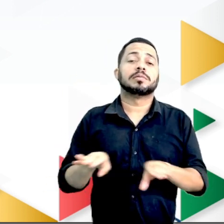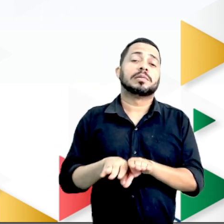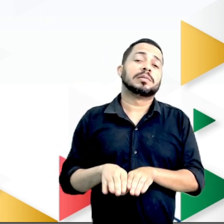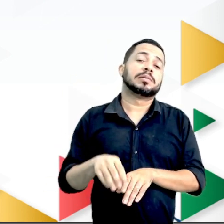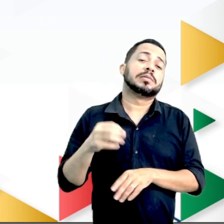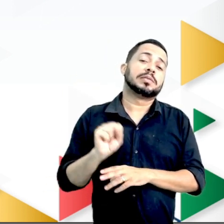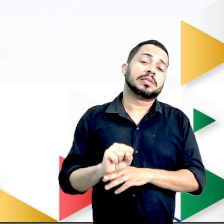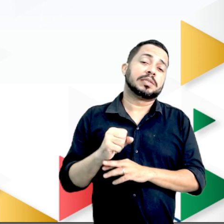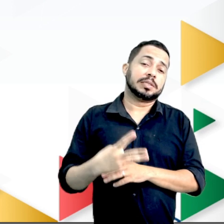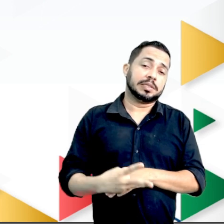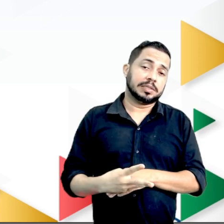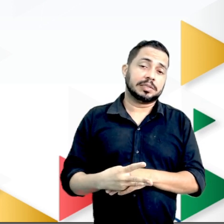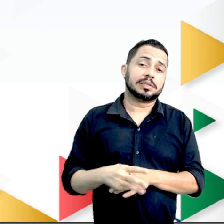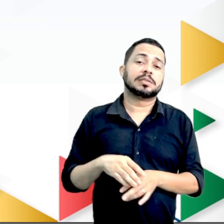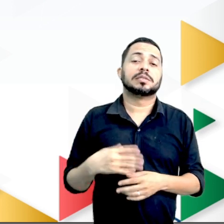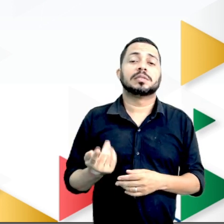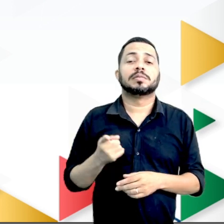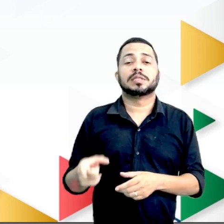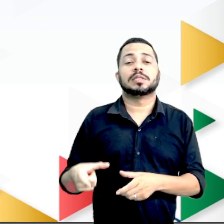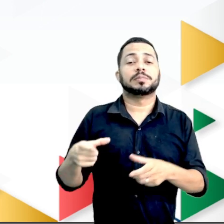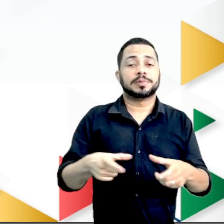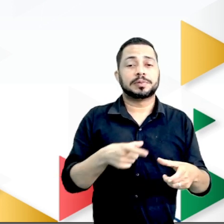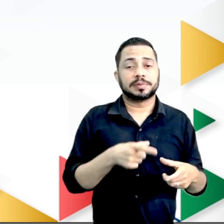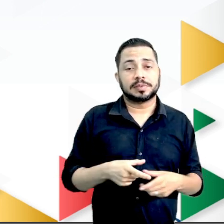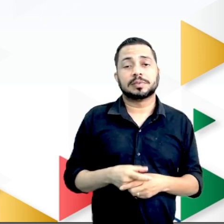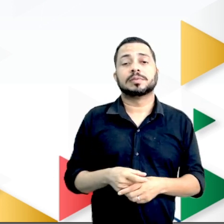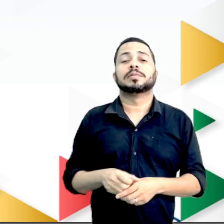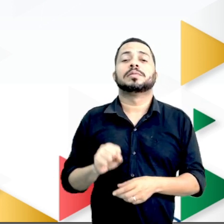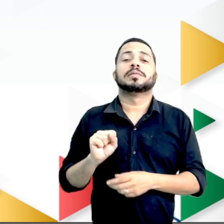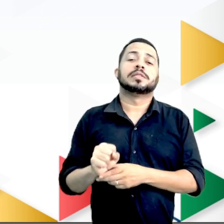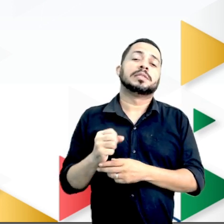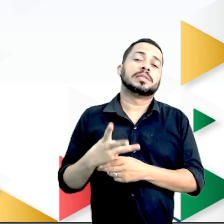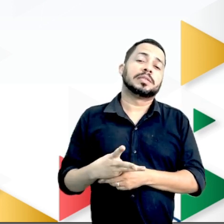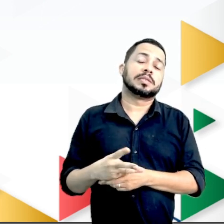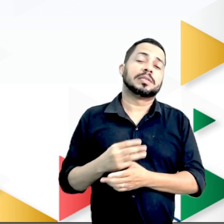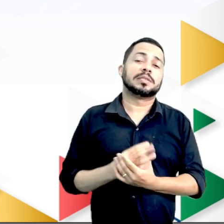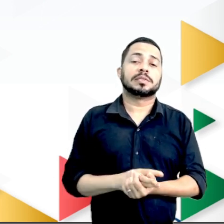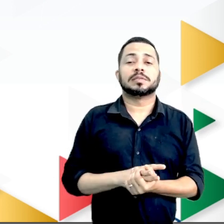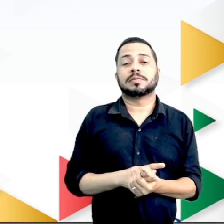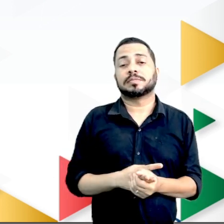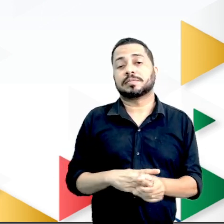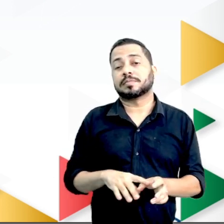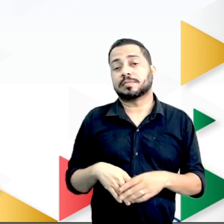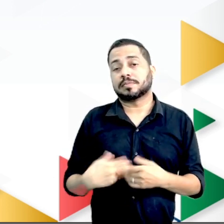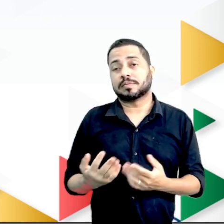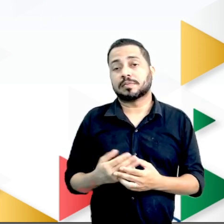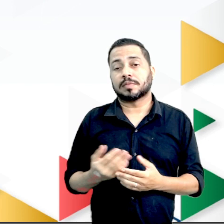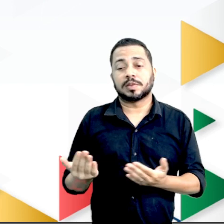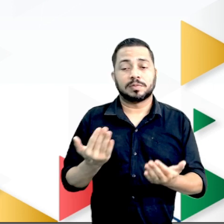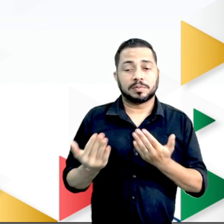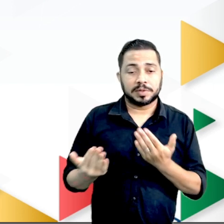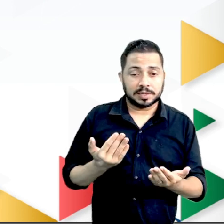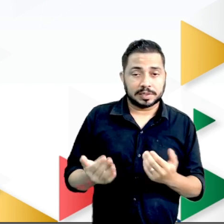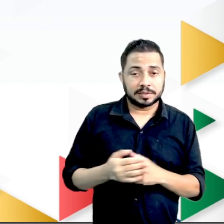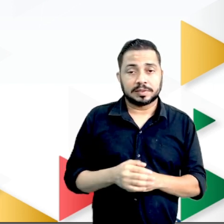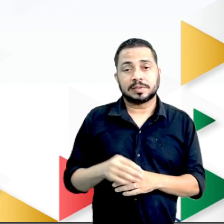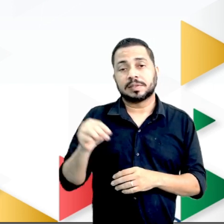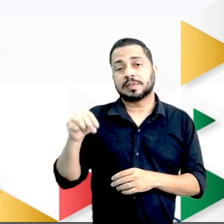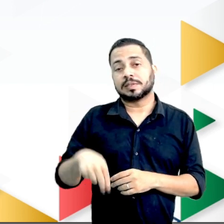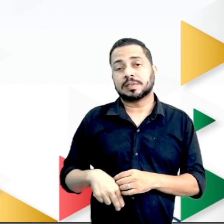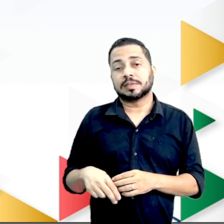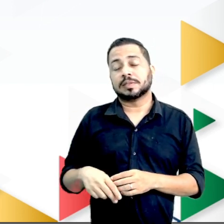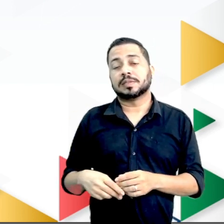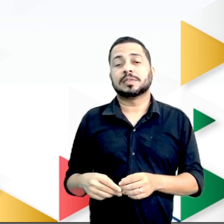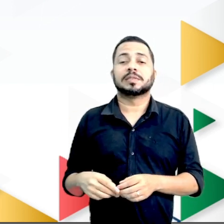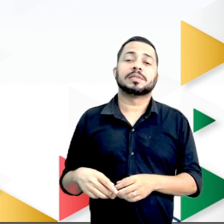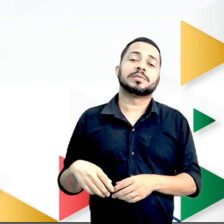83. Então, ele está dizendo que essa posição de 83 é a quadragésima, tá? Então, vamos comparar. A N é